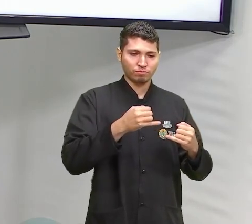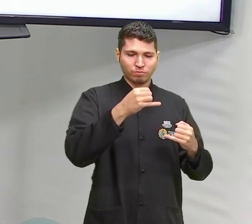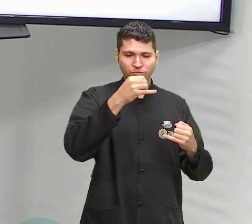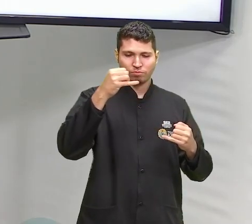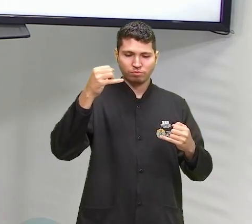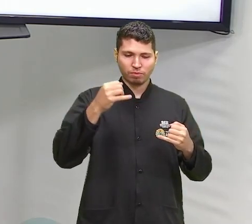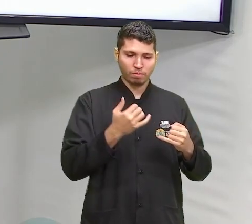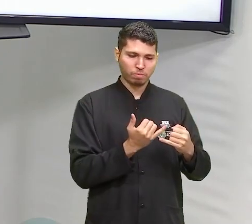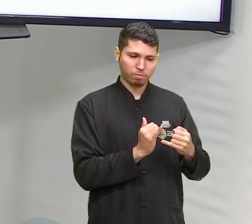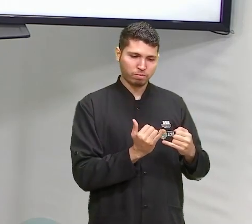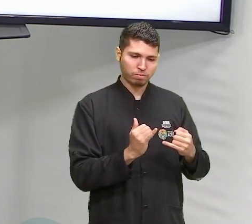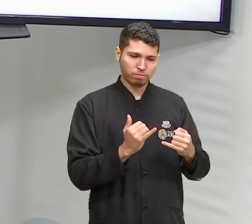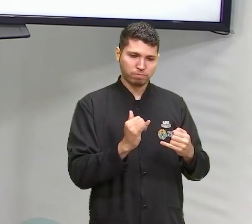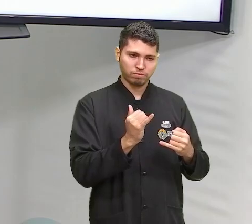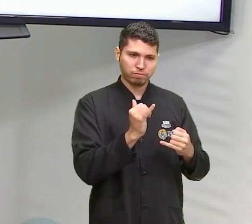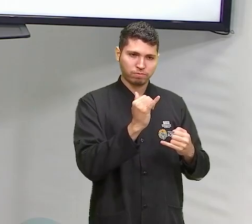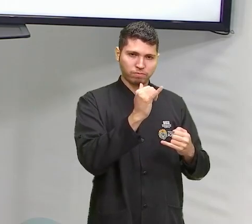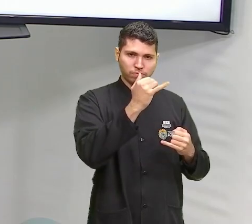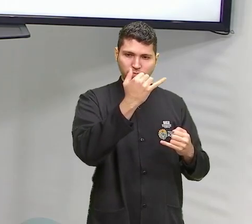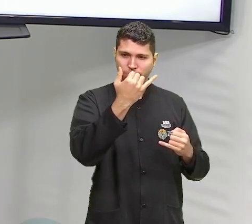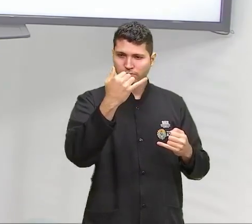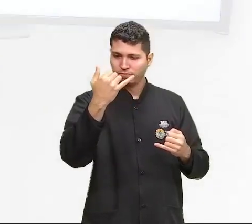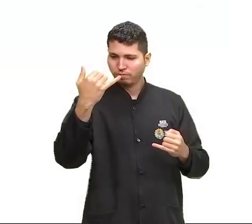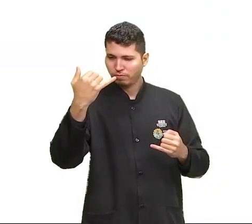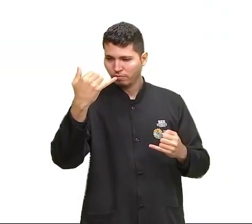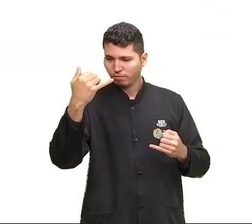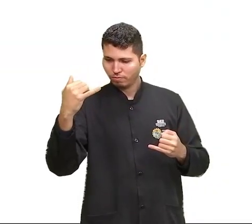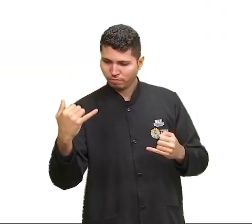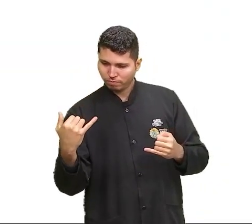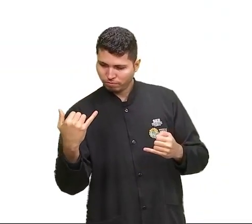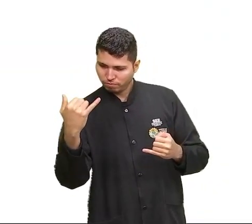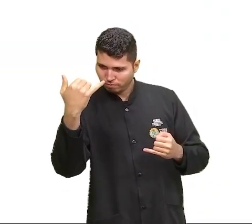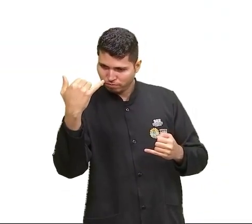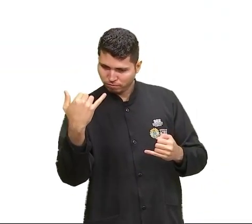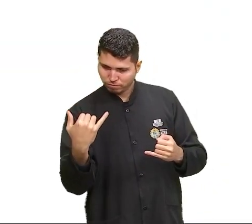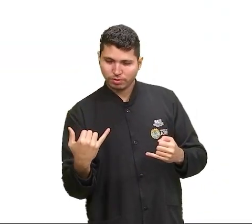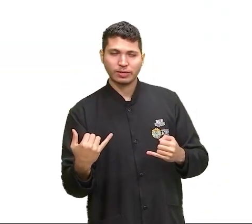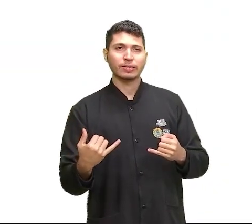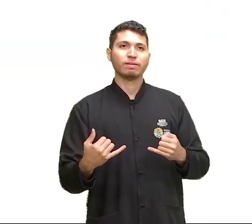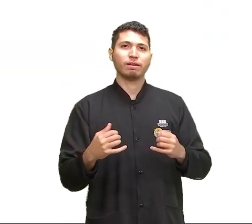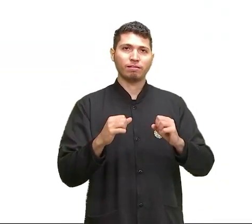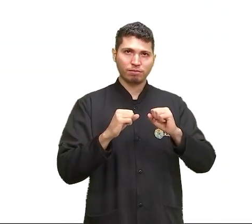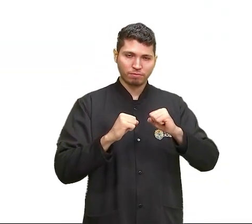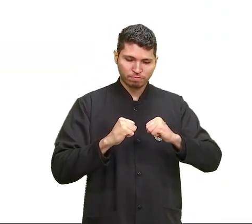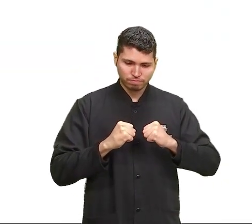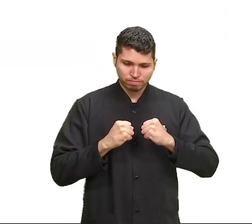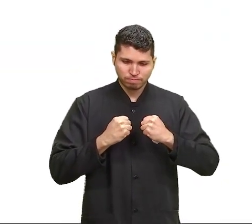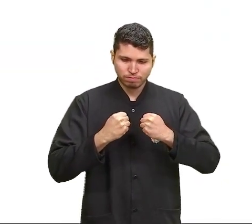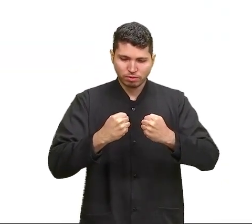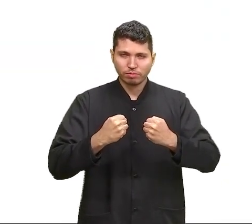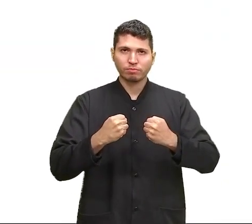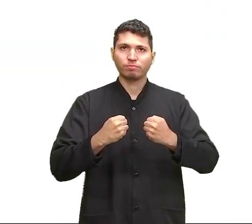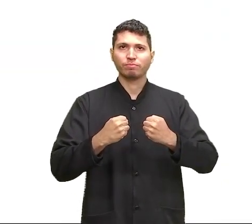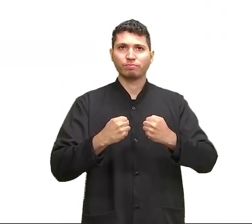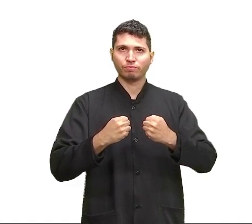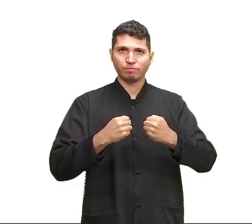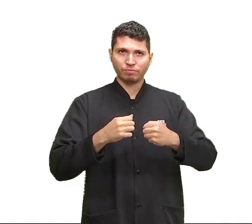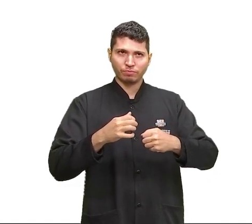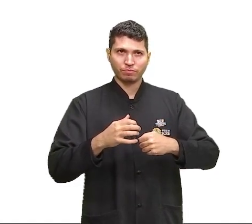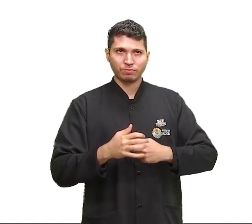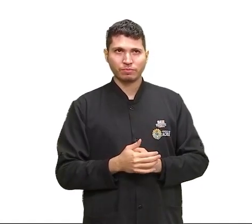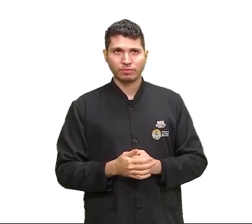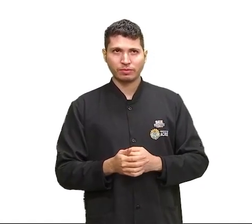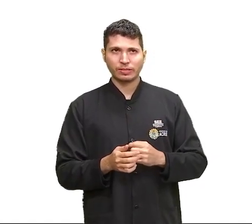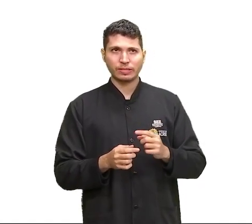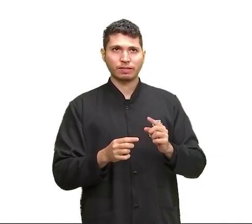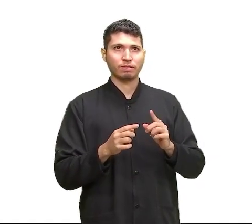por ele. A gente está utilizando, por exemplo, no nosso slide, um exemplo de resistor em série e em paralelo.